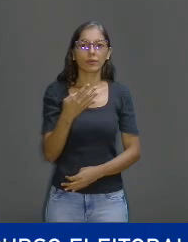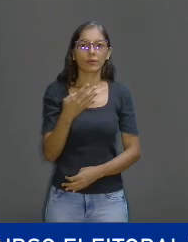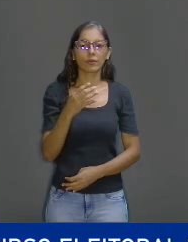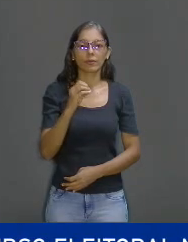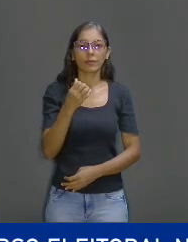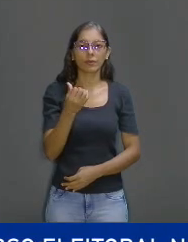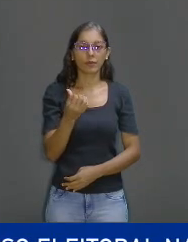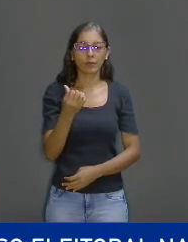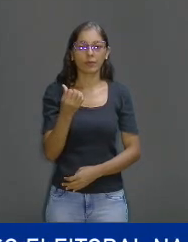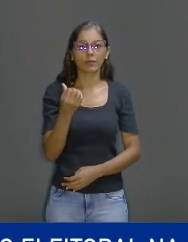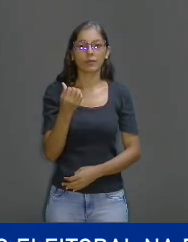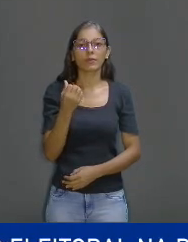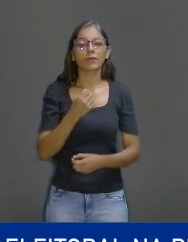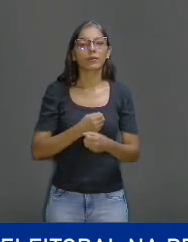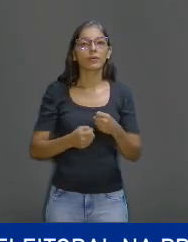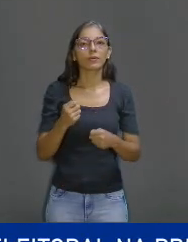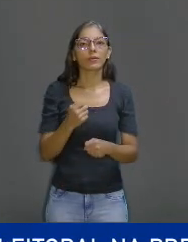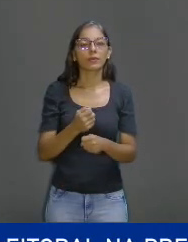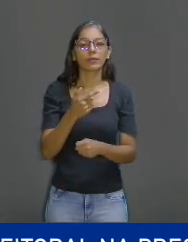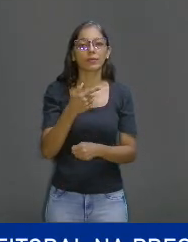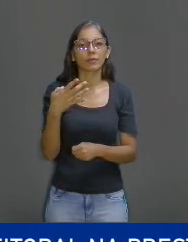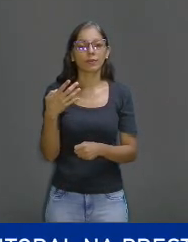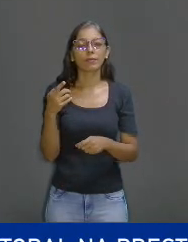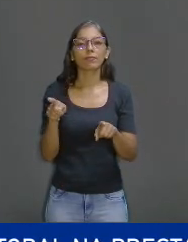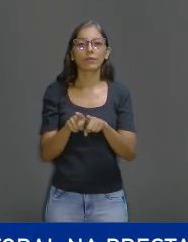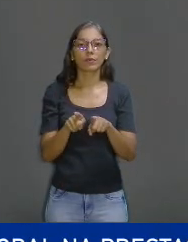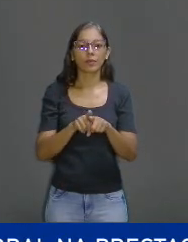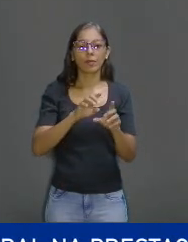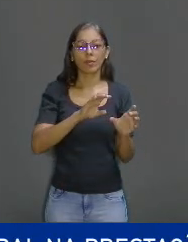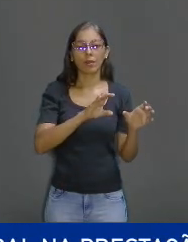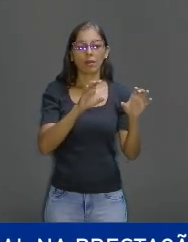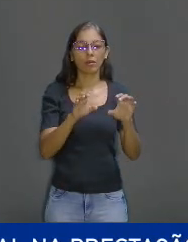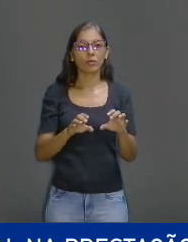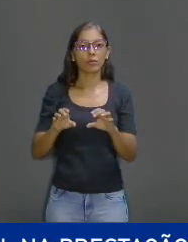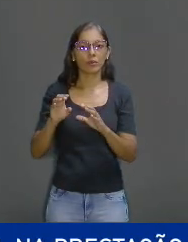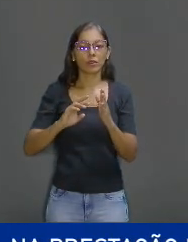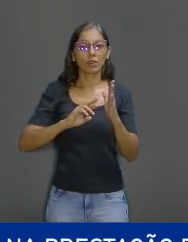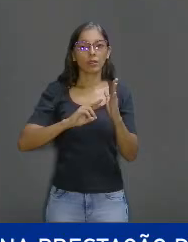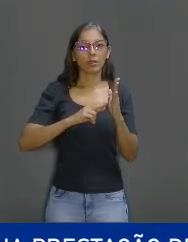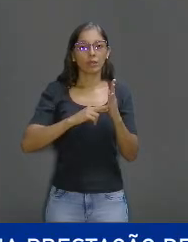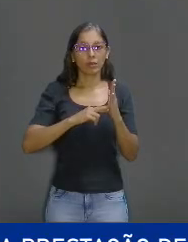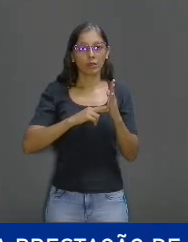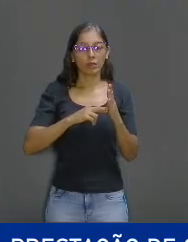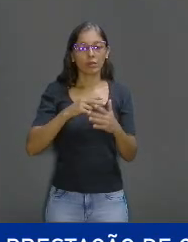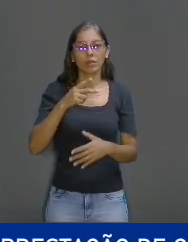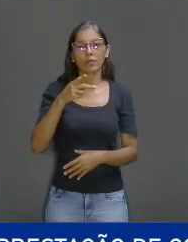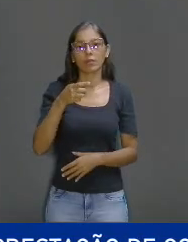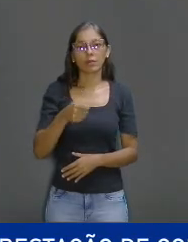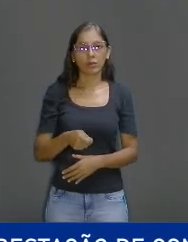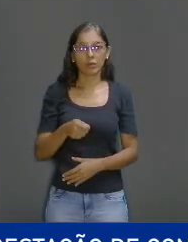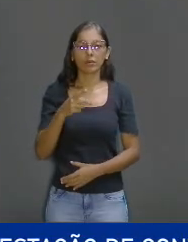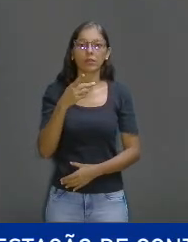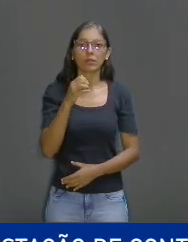406 de 2024, também de Calçuene, de relatoria da juíza Paola